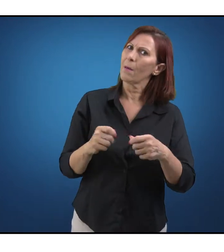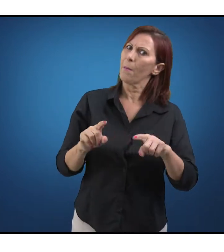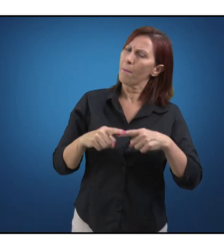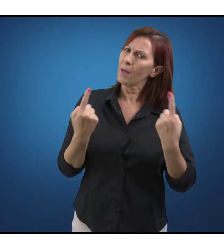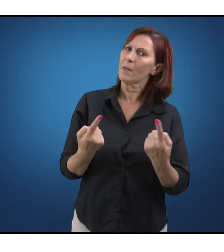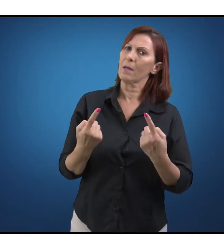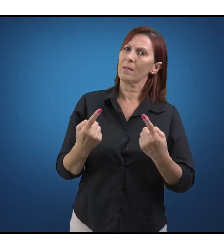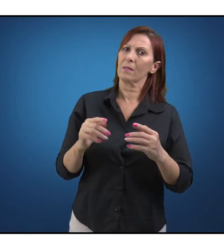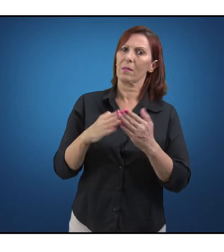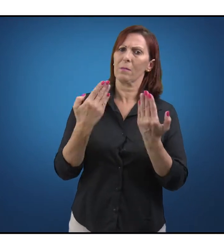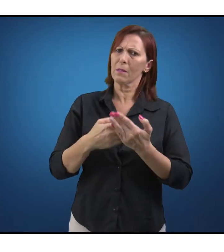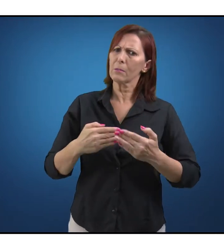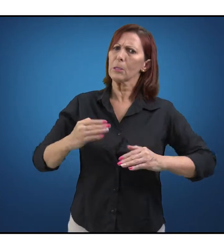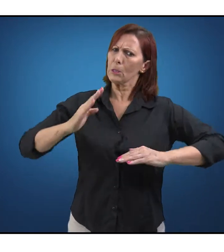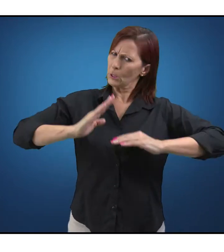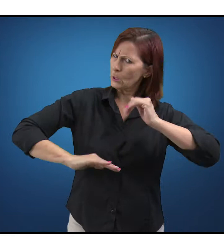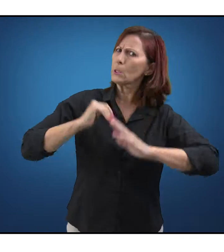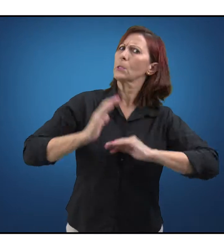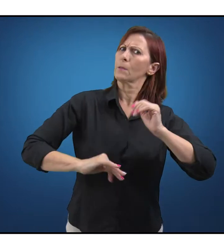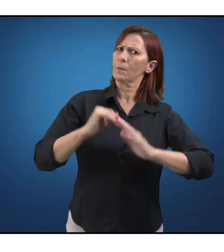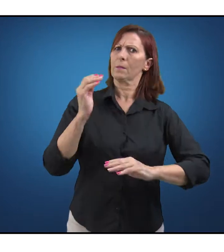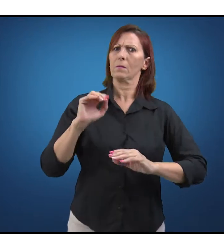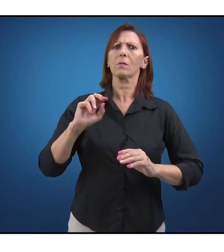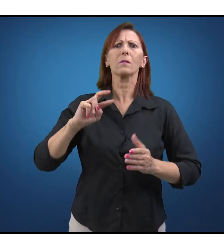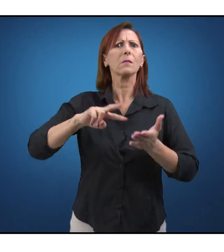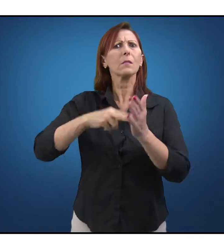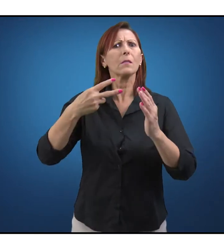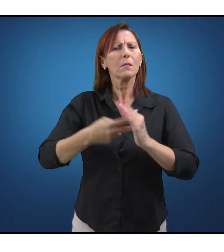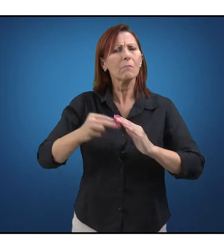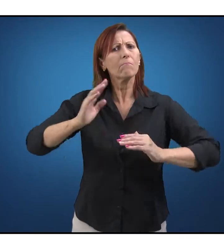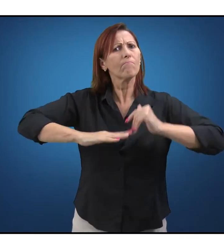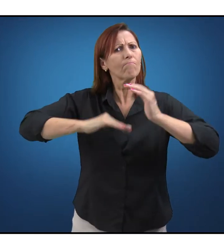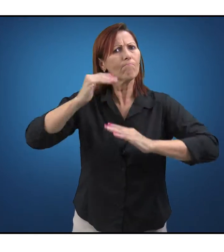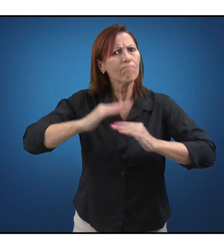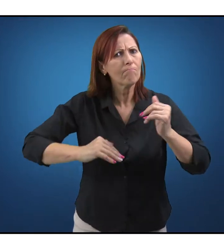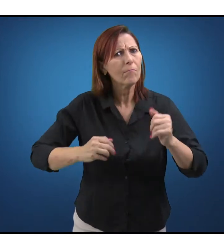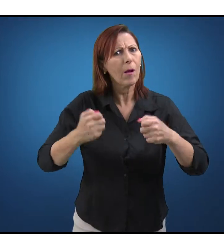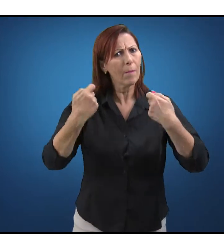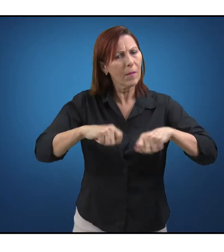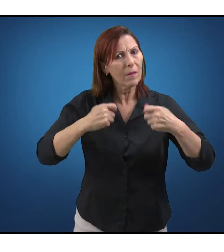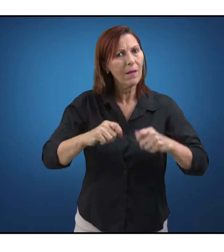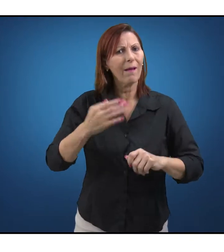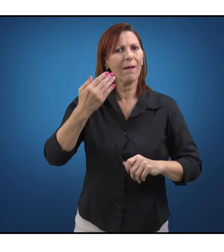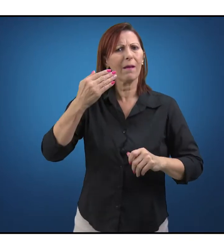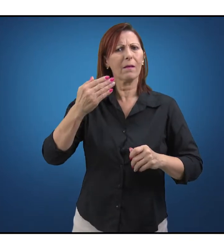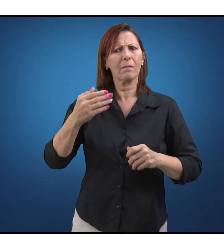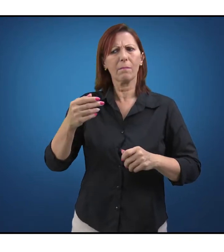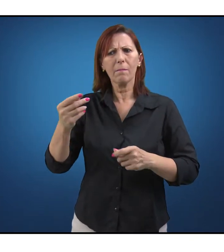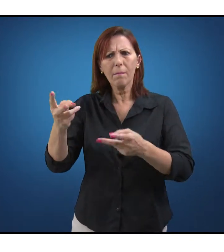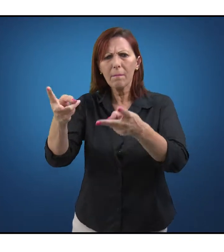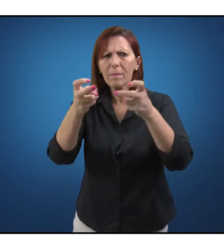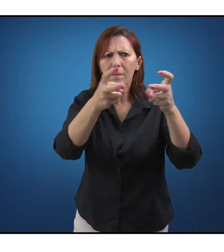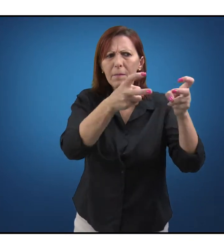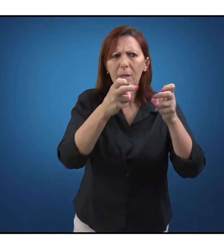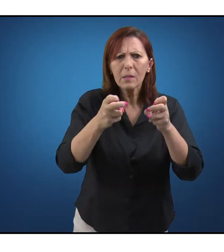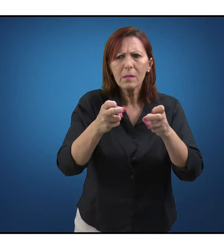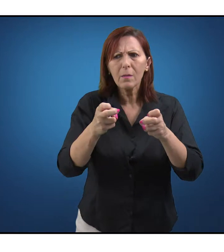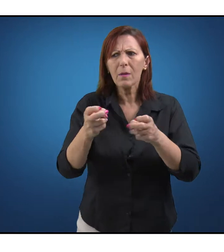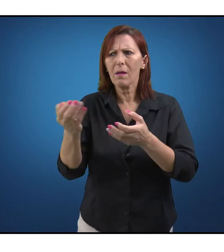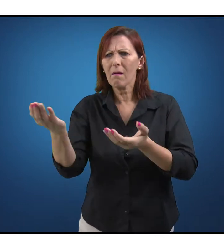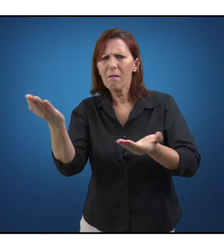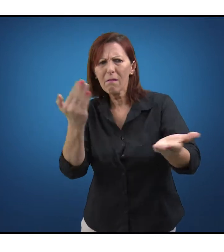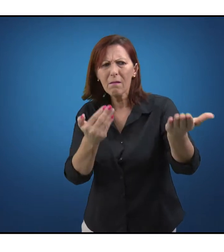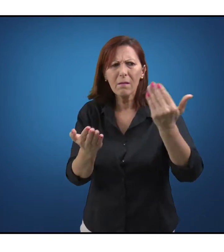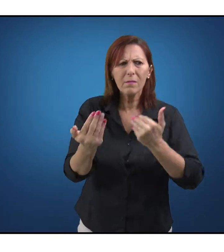ser produtiva. E o que significa ser produtiva? A escola precisa atender o mercado, né? A escola